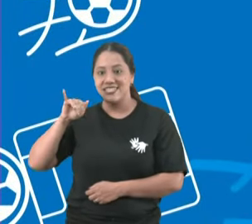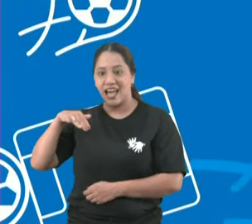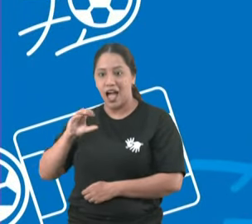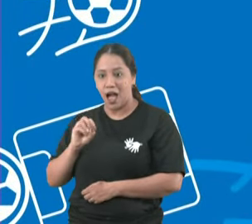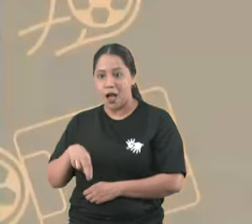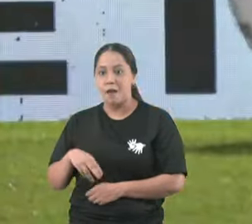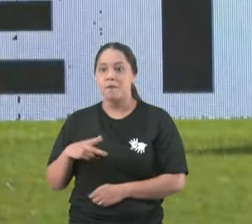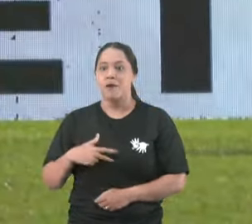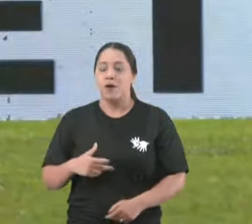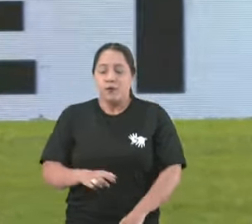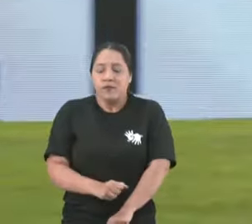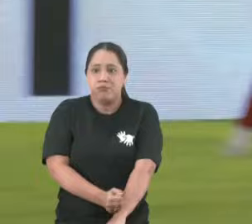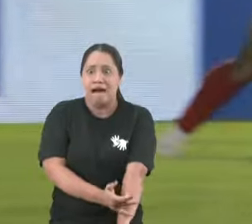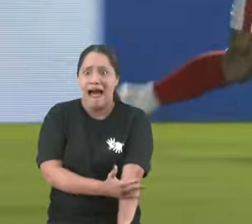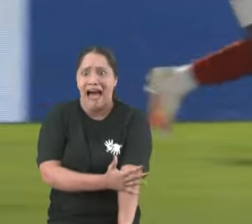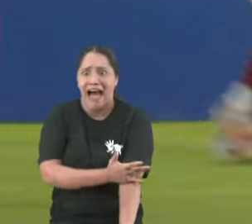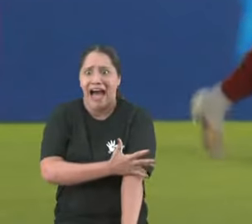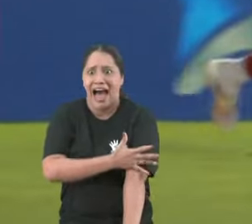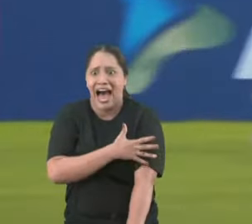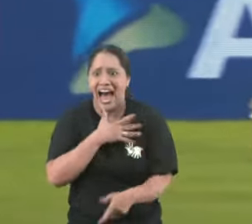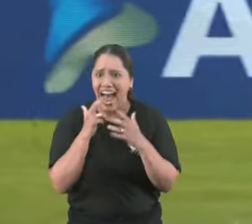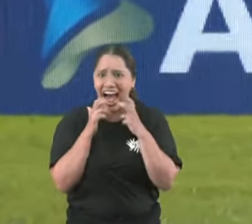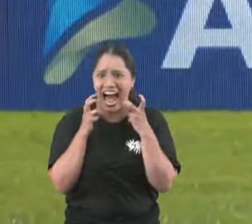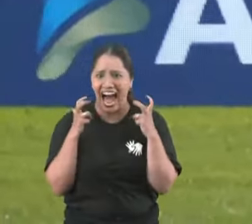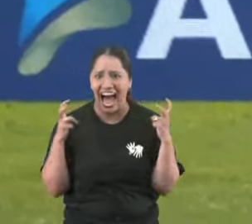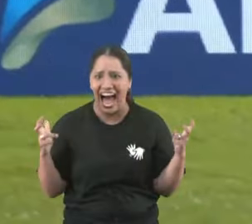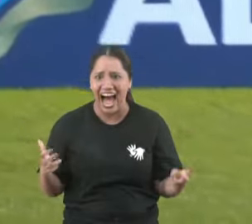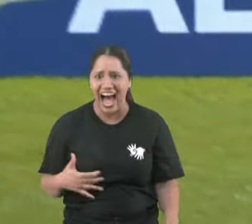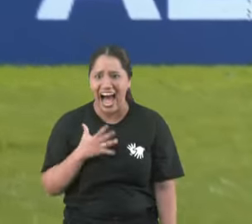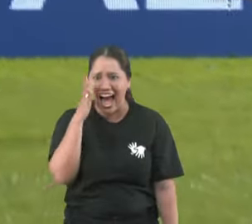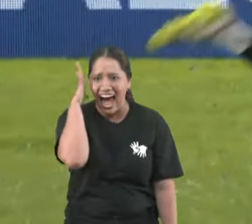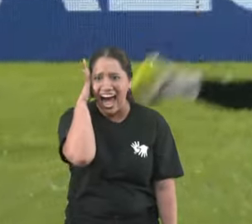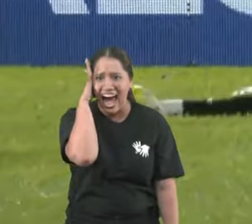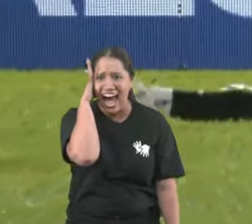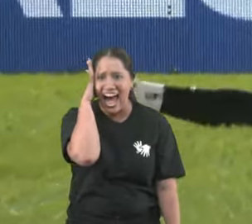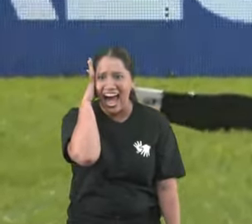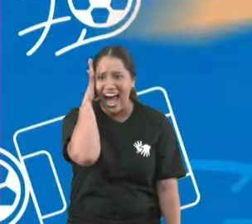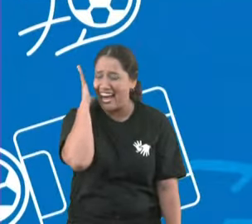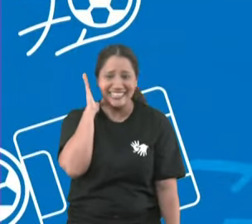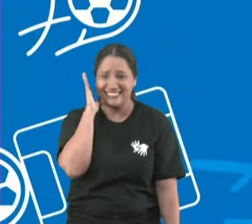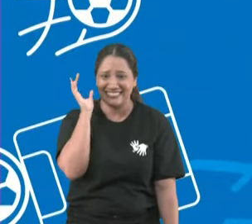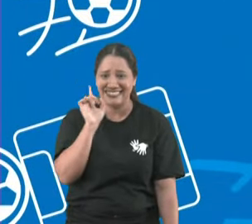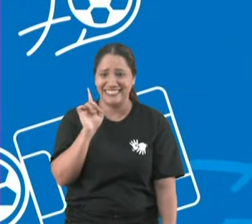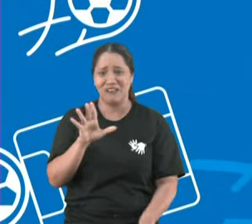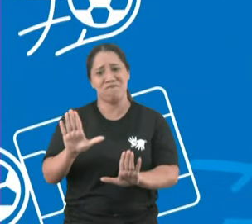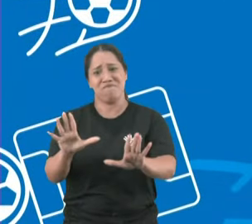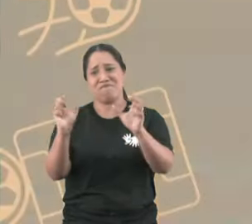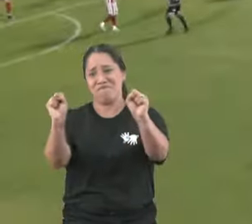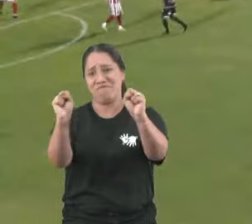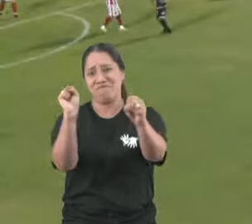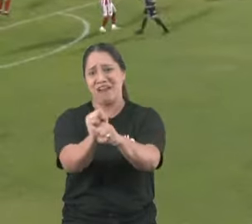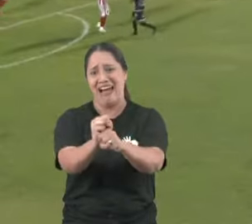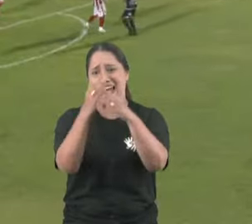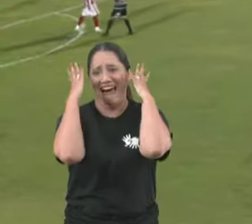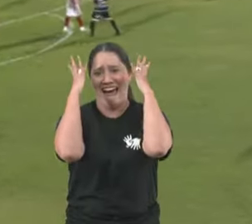ter dado aquele arrepio na beira do espinhaço. Aí ele disse, homem, se aquiete.